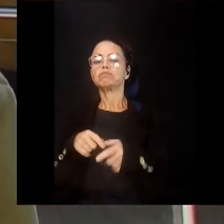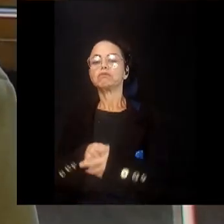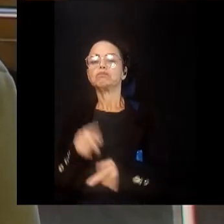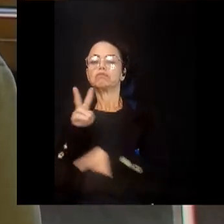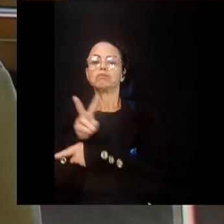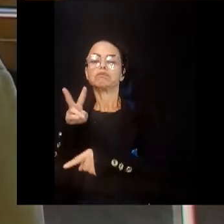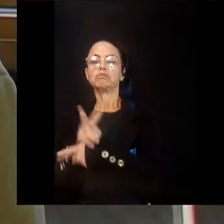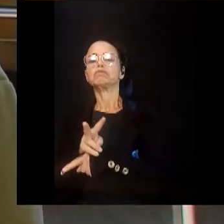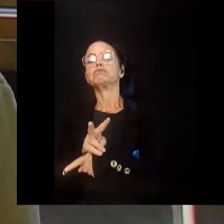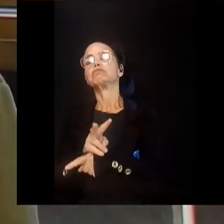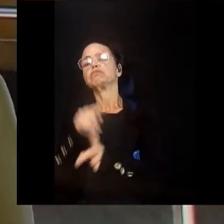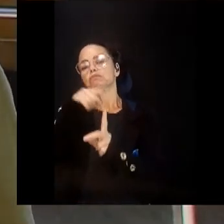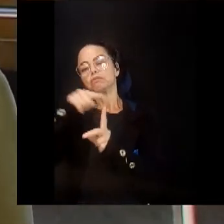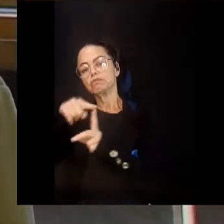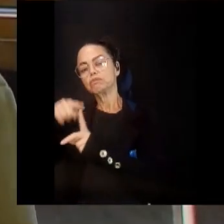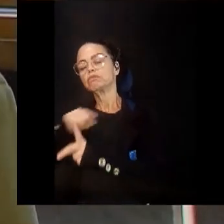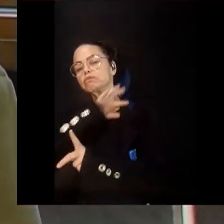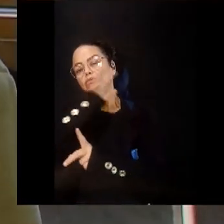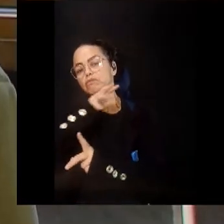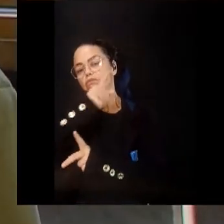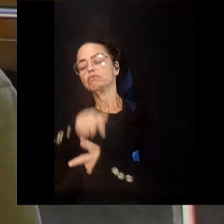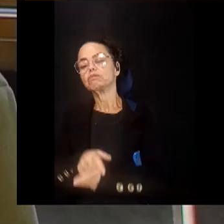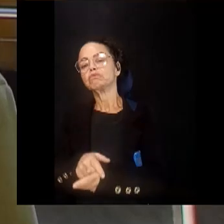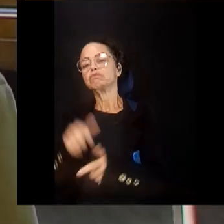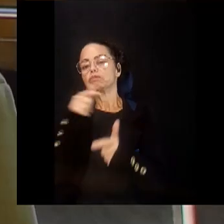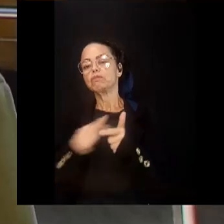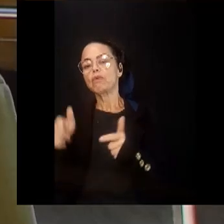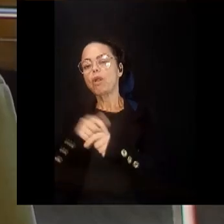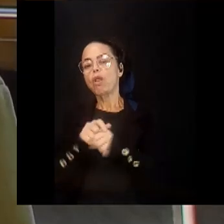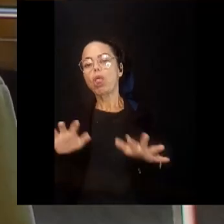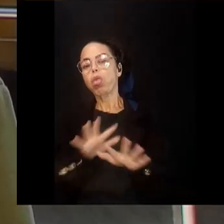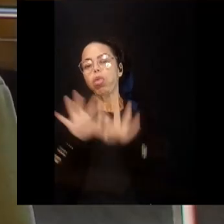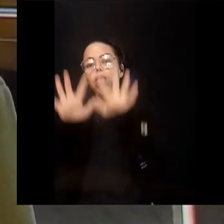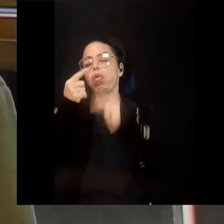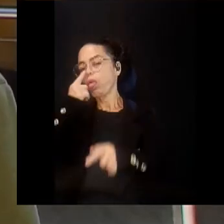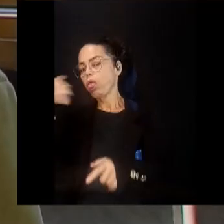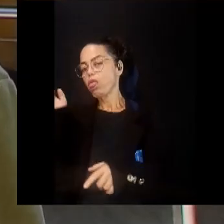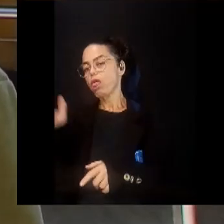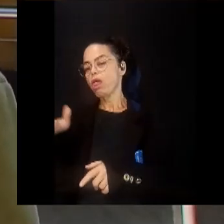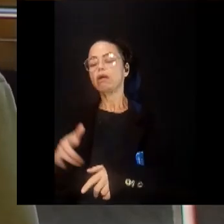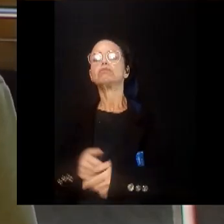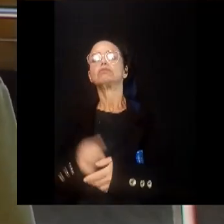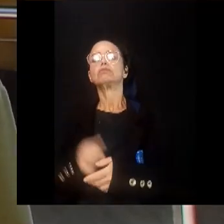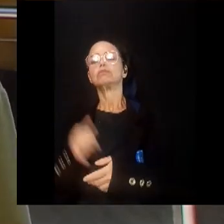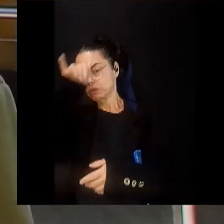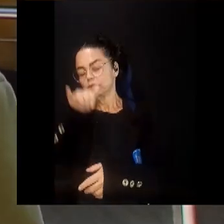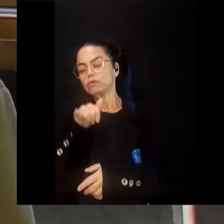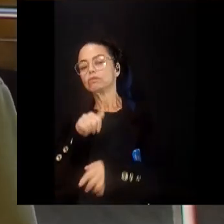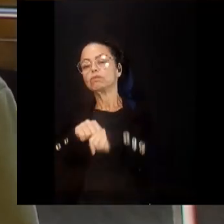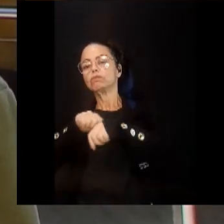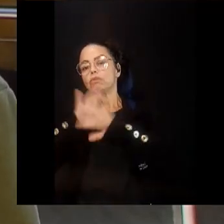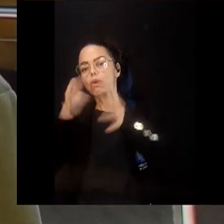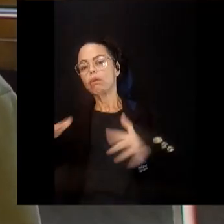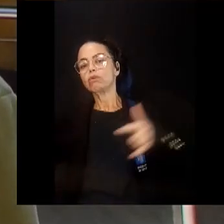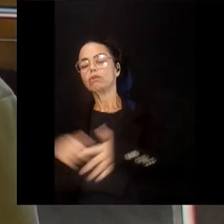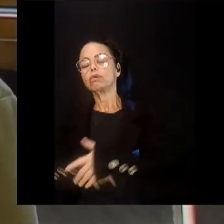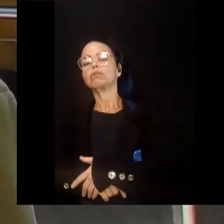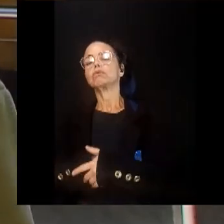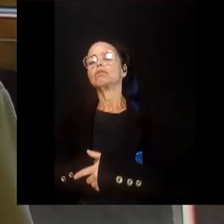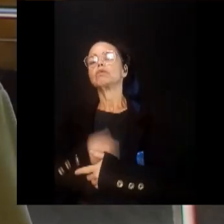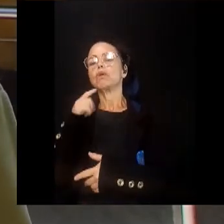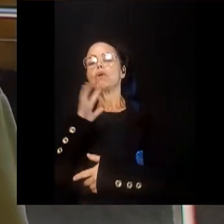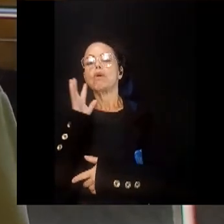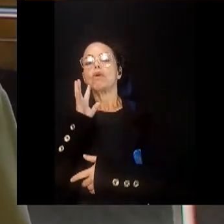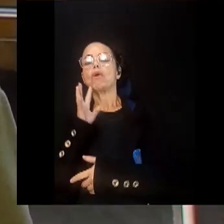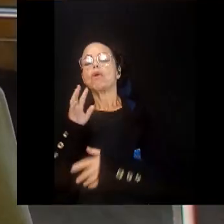espécies, sobre problemática de poluição, de lixo nos oceanos. Então, é uma atividade bem completinha que a gente fala,